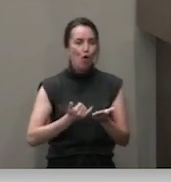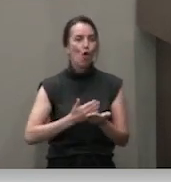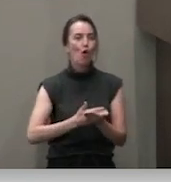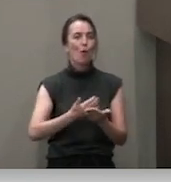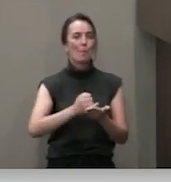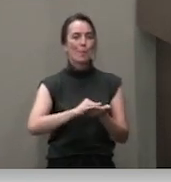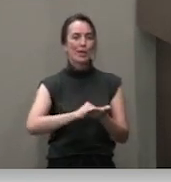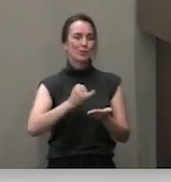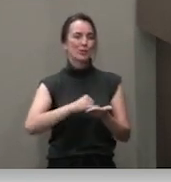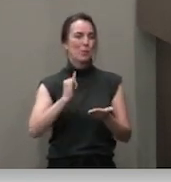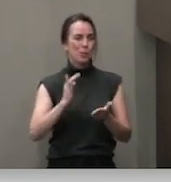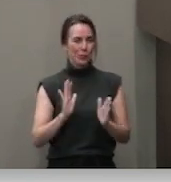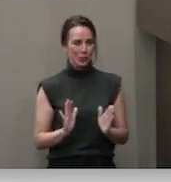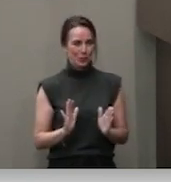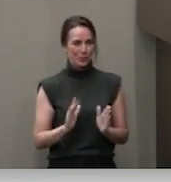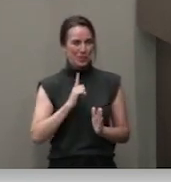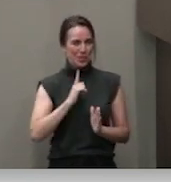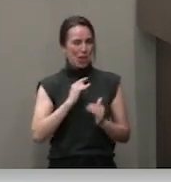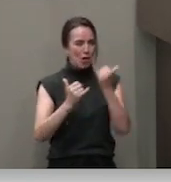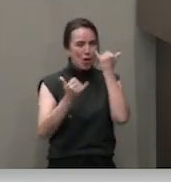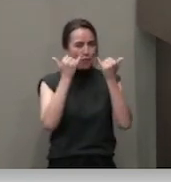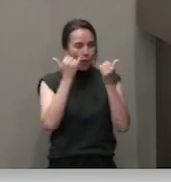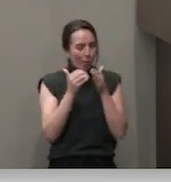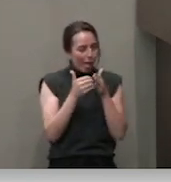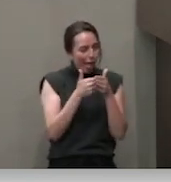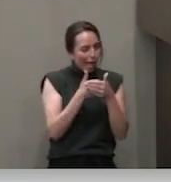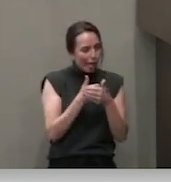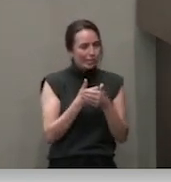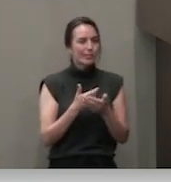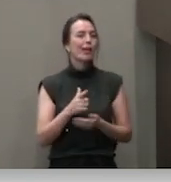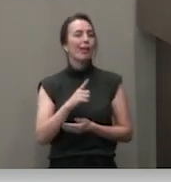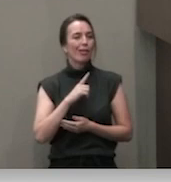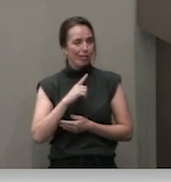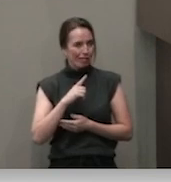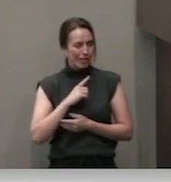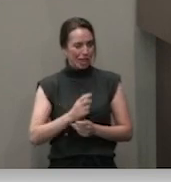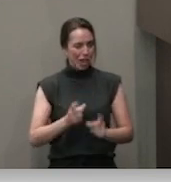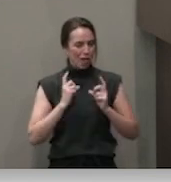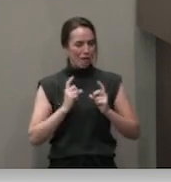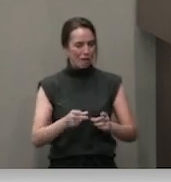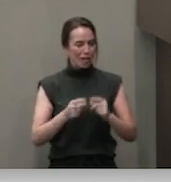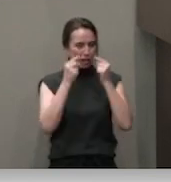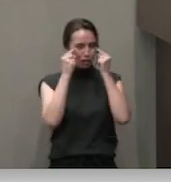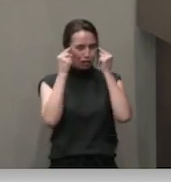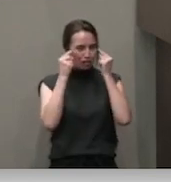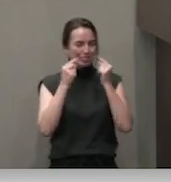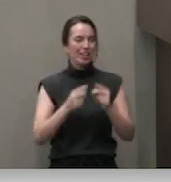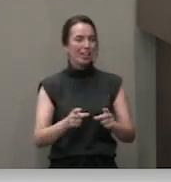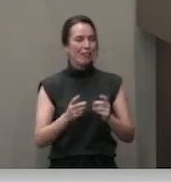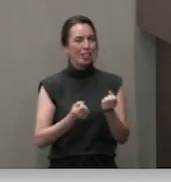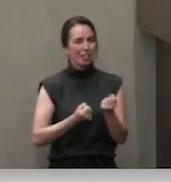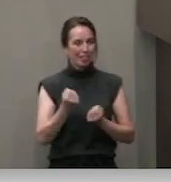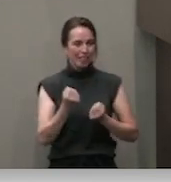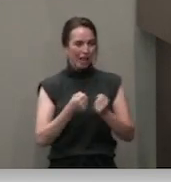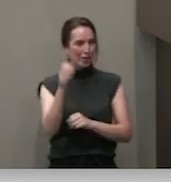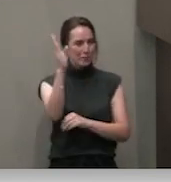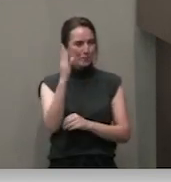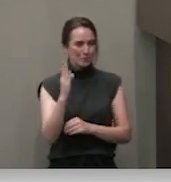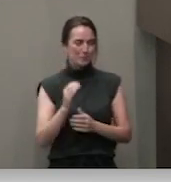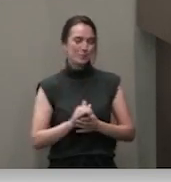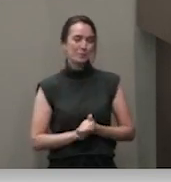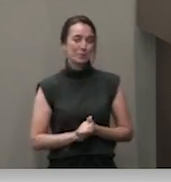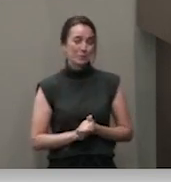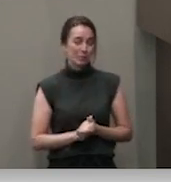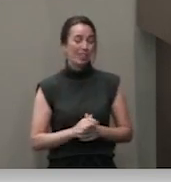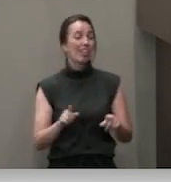importação ou seja vai ter uma farra chinesa de venda de carro no Brasil não bastasse isso para combater